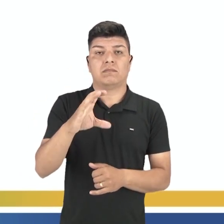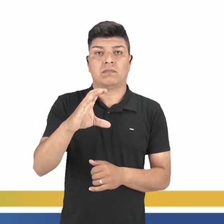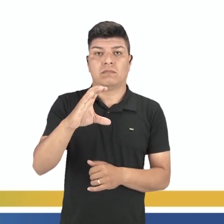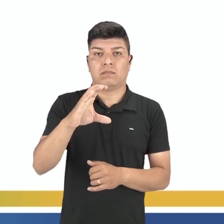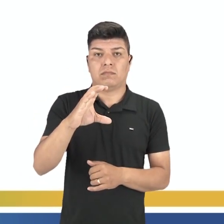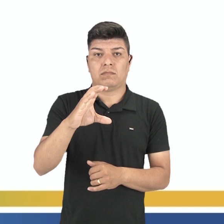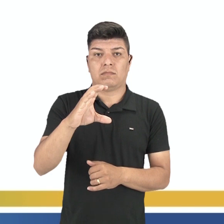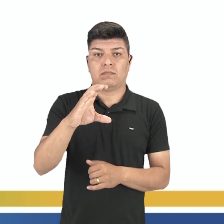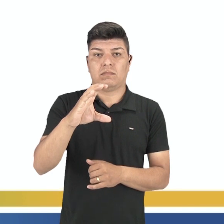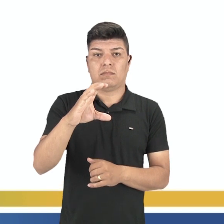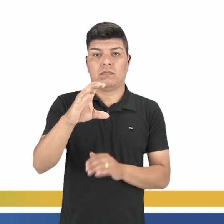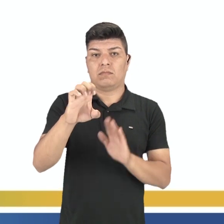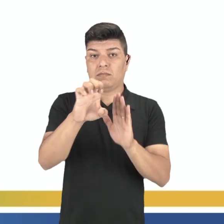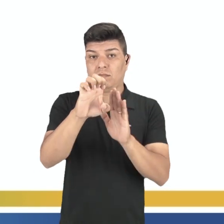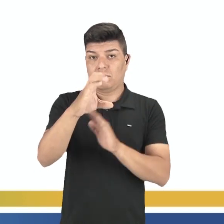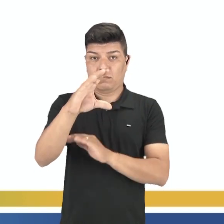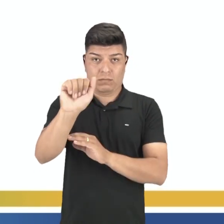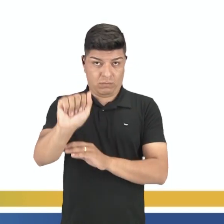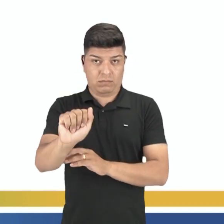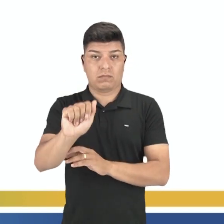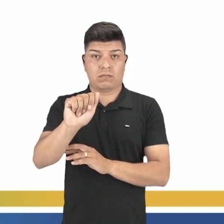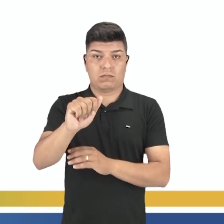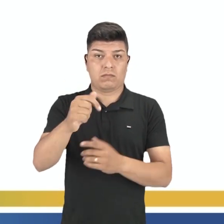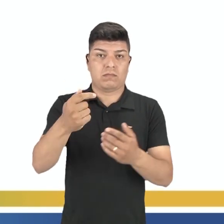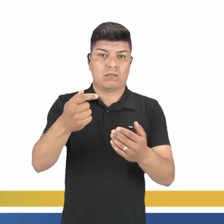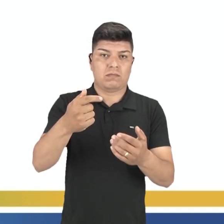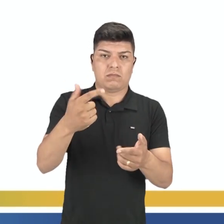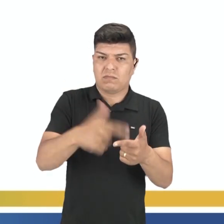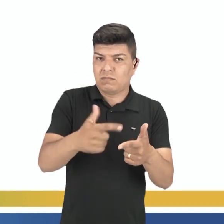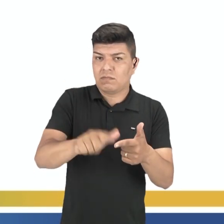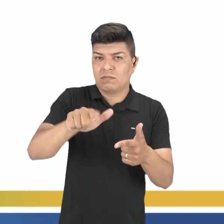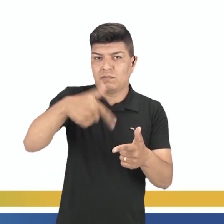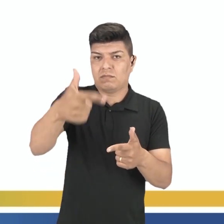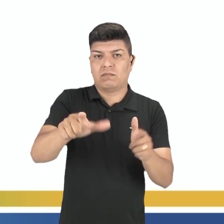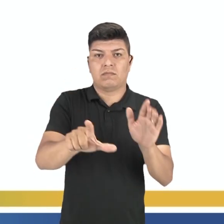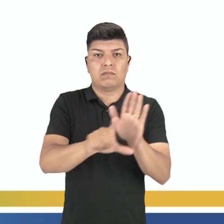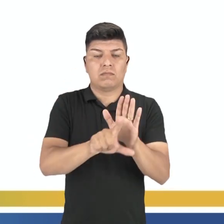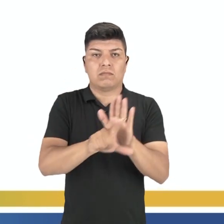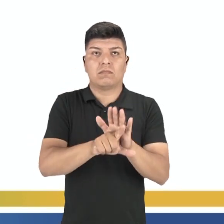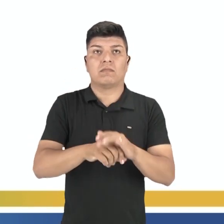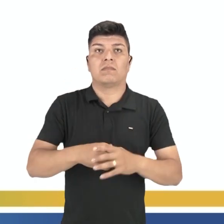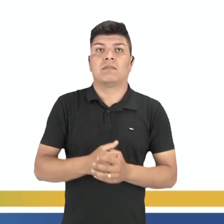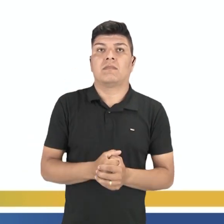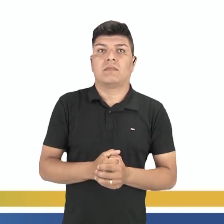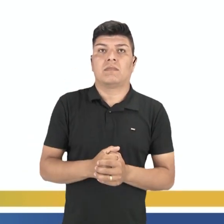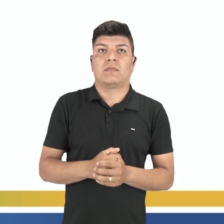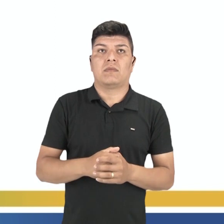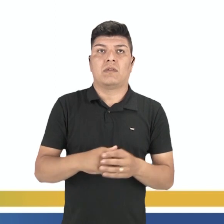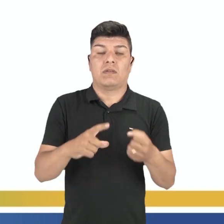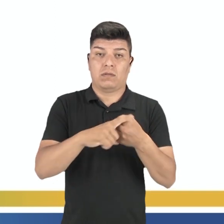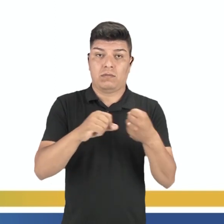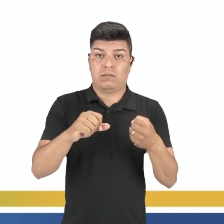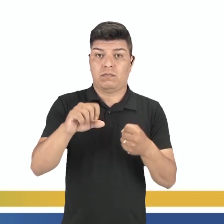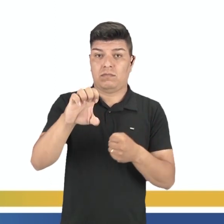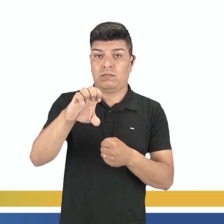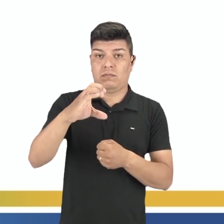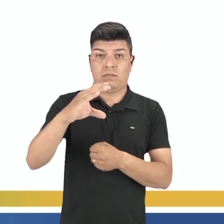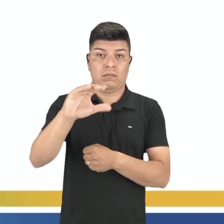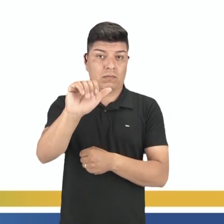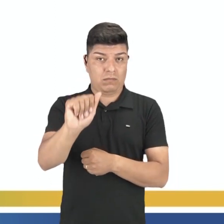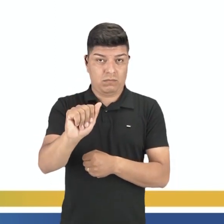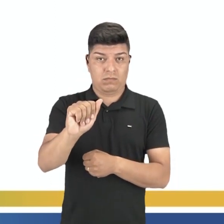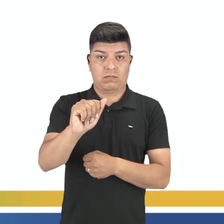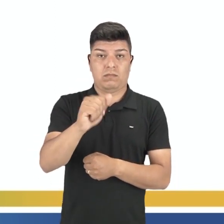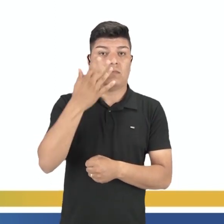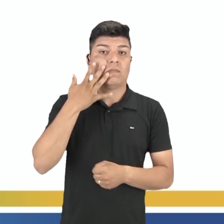respectiva localidade, sem prejuízo de outras providências legais. Esse, claro, é um artigo do ECA, o Estatuto da Criança e